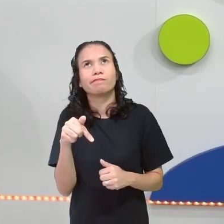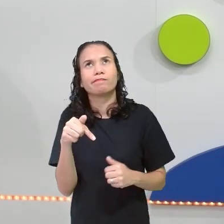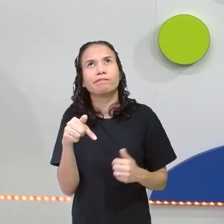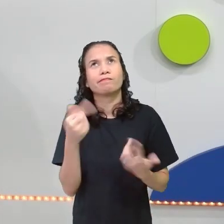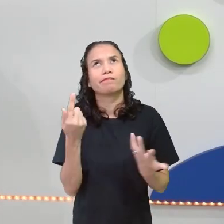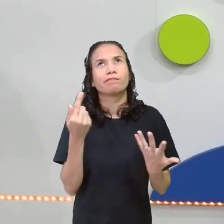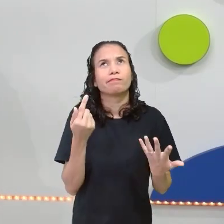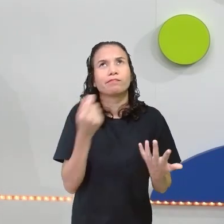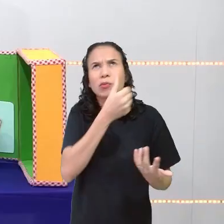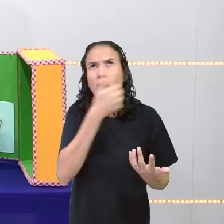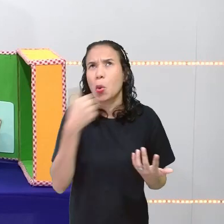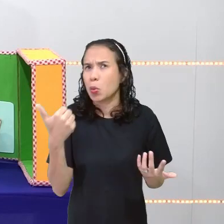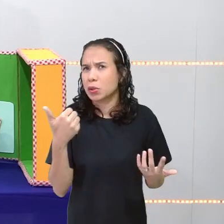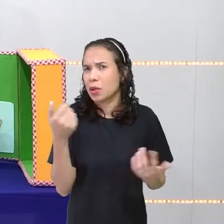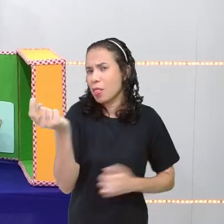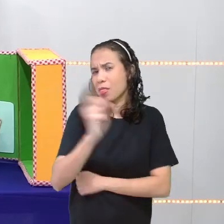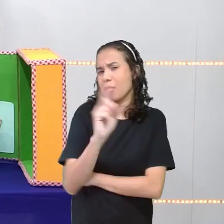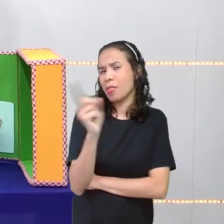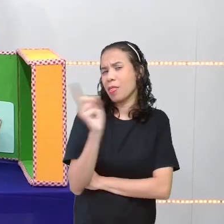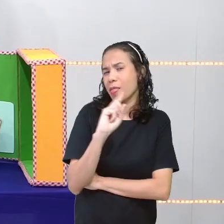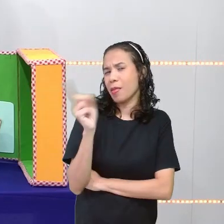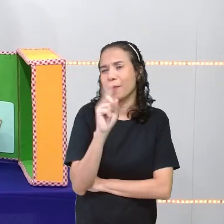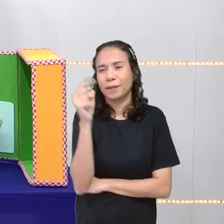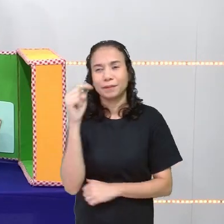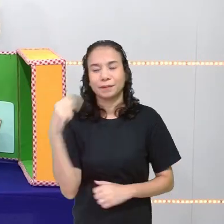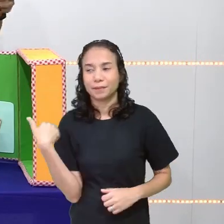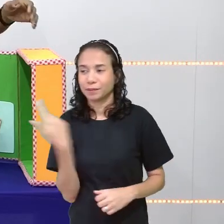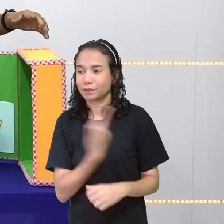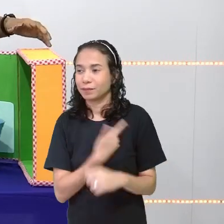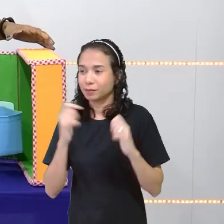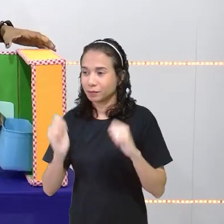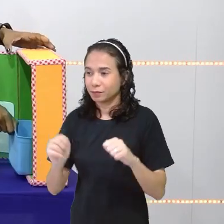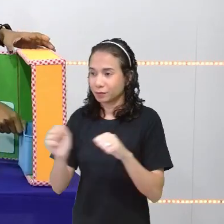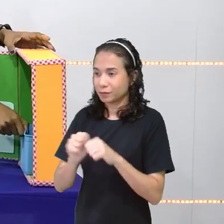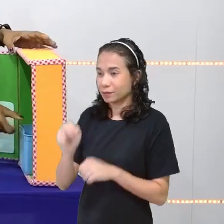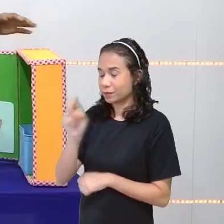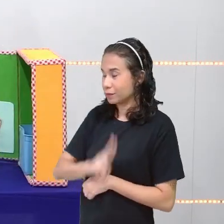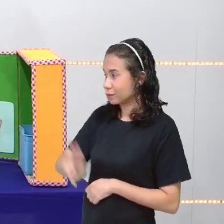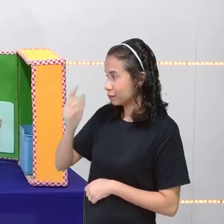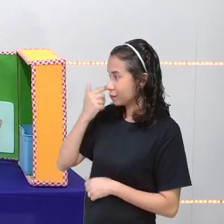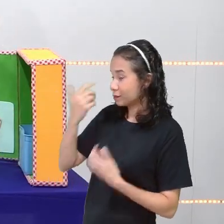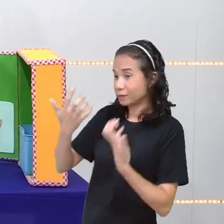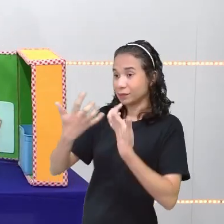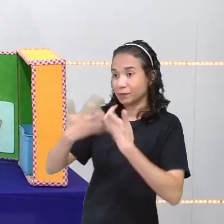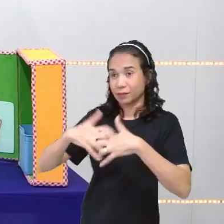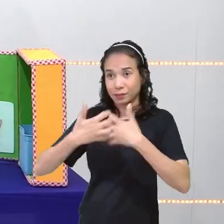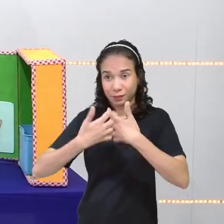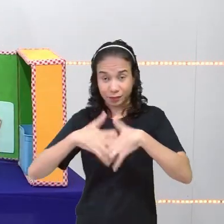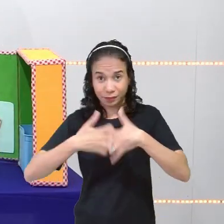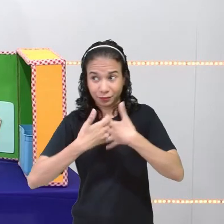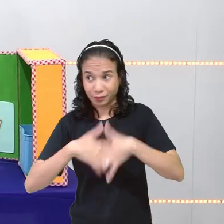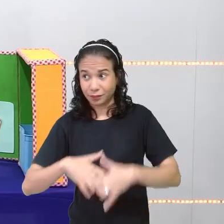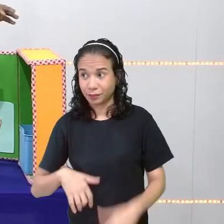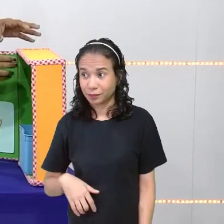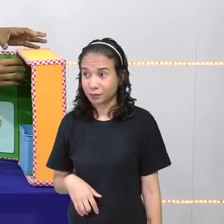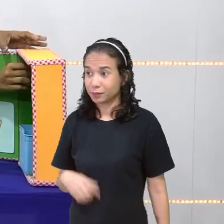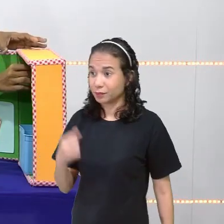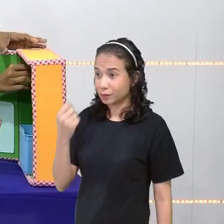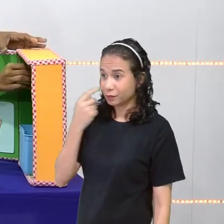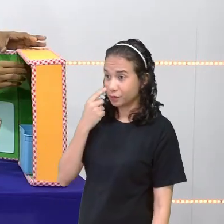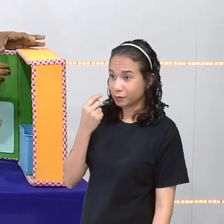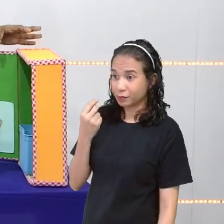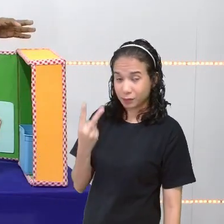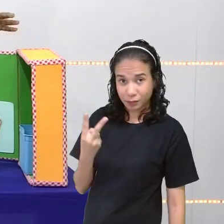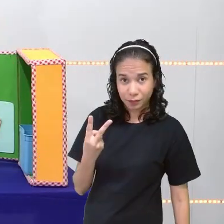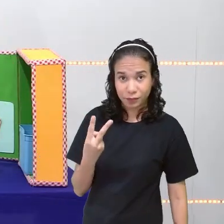É 11? Não. A gente também pode fazer aqui, ó. Ah, é. A máquina da adição. Tem 2, vou botar aqui